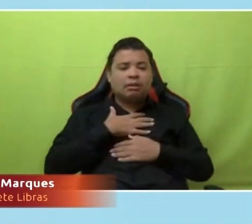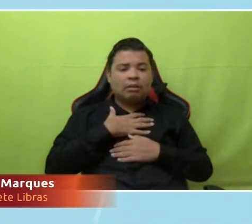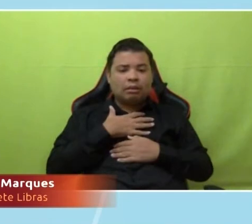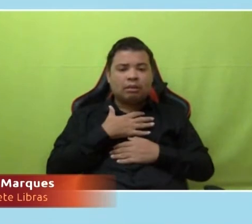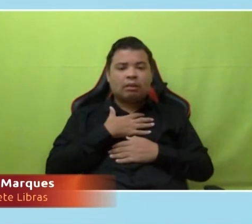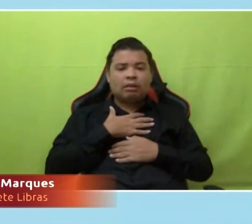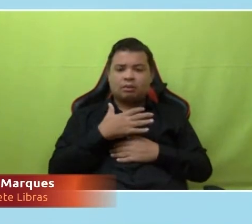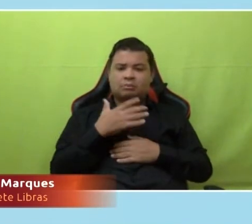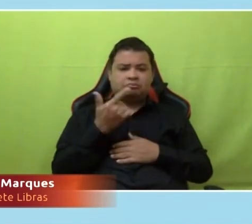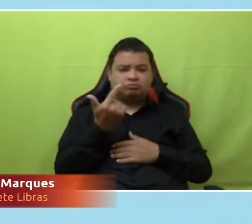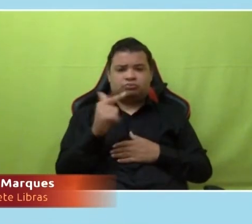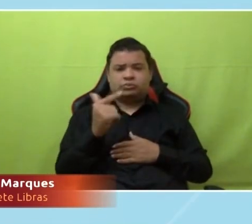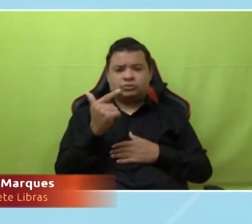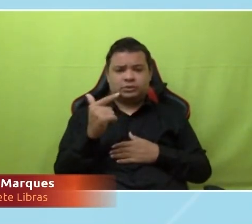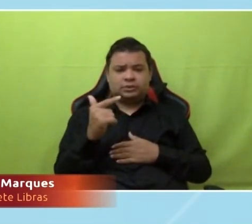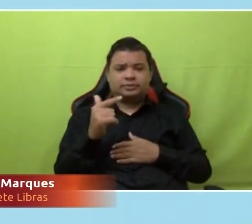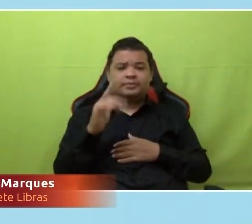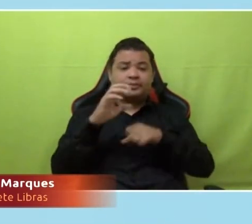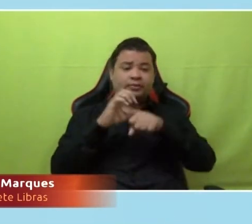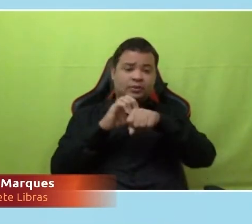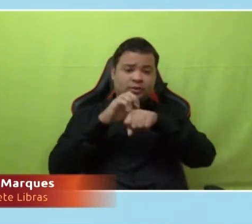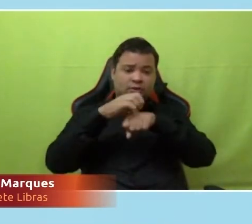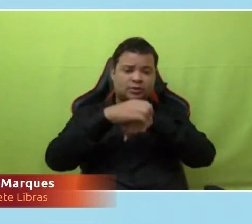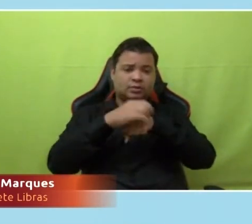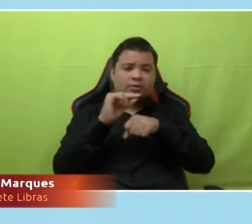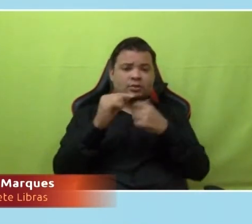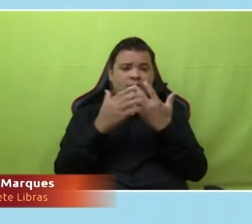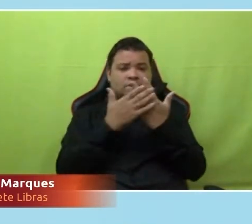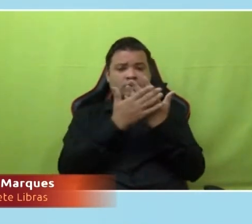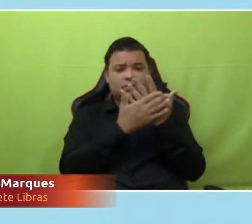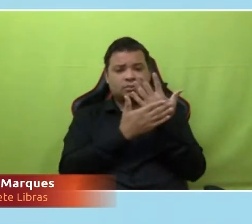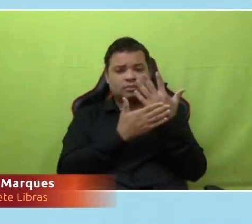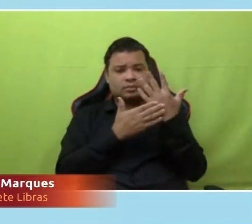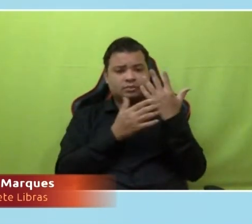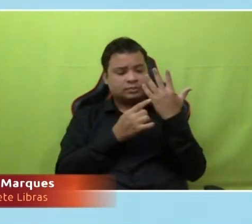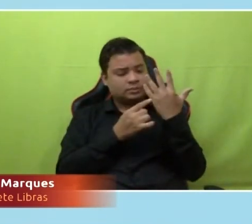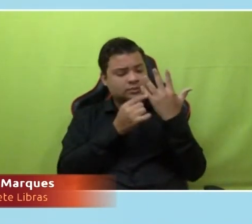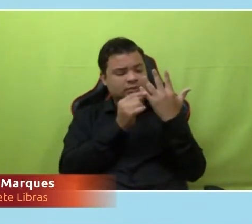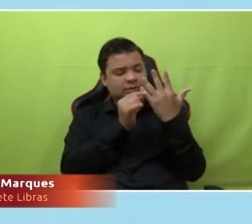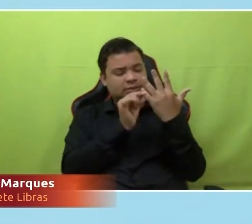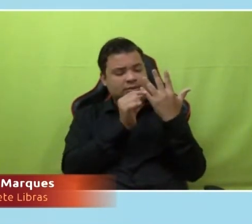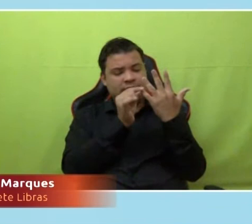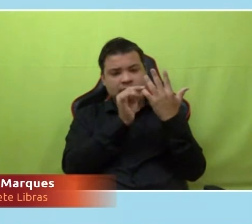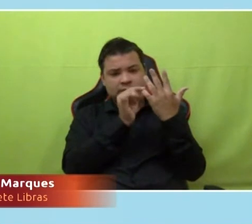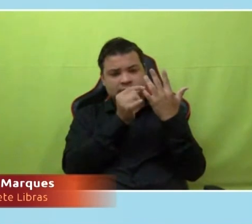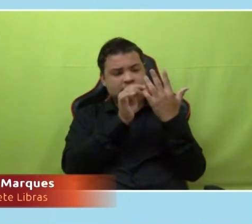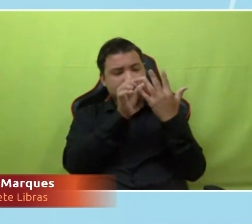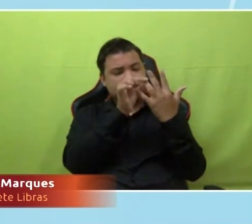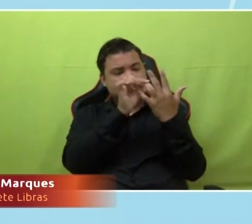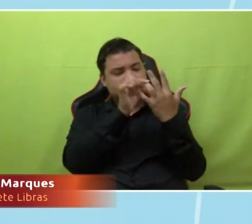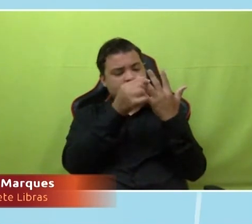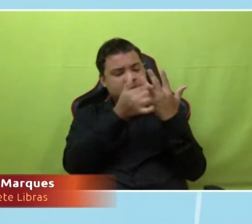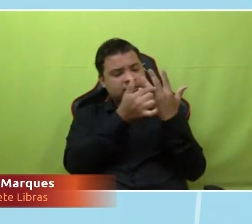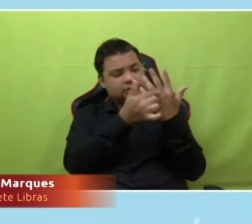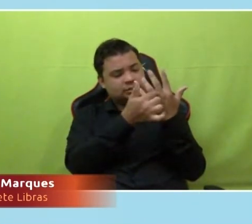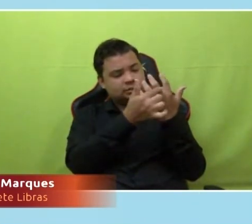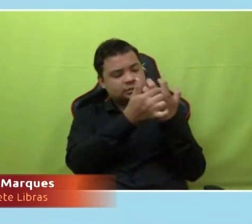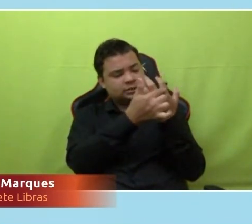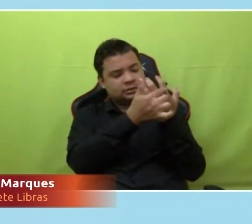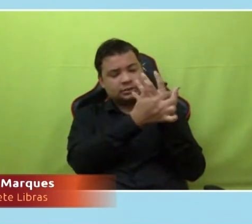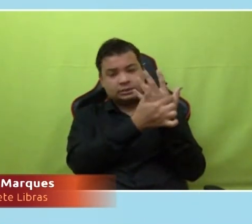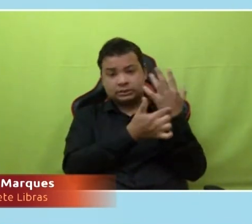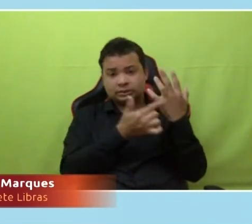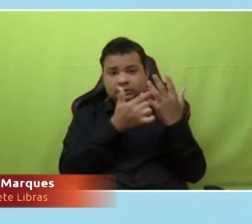Chikungunya cursa muito com dor em articulação, especialmente articulações pequenininhas, como das mãos e dos pés. Mas isso não é para